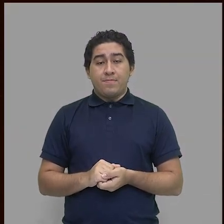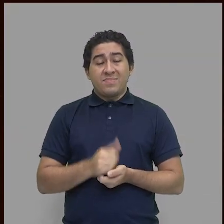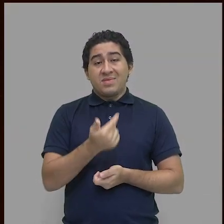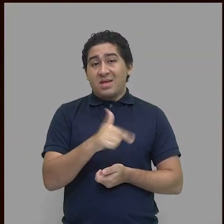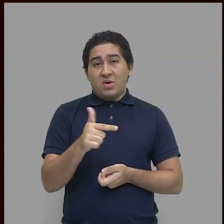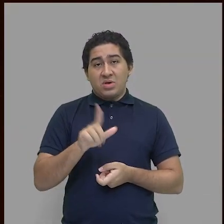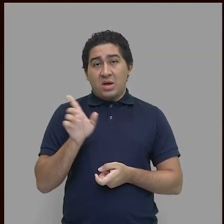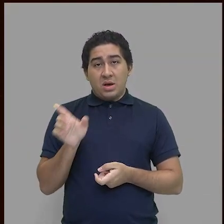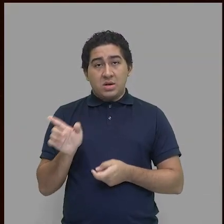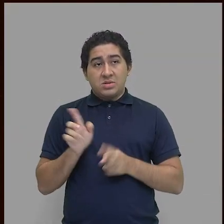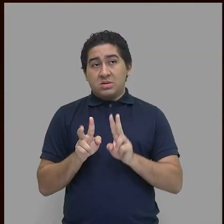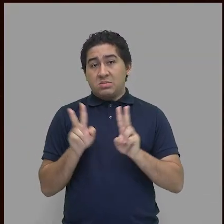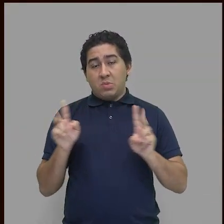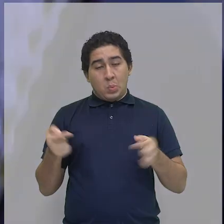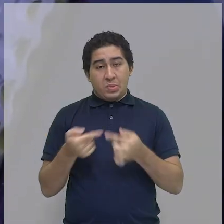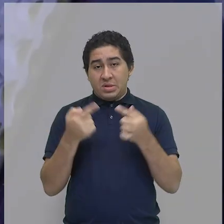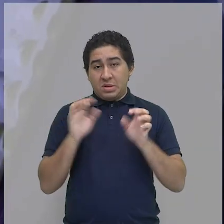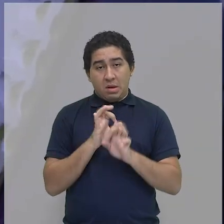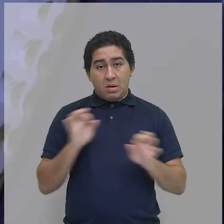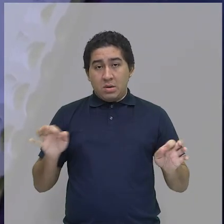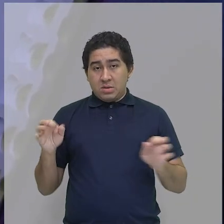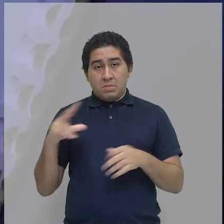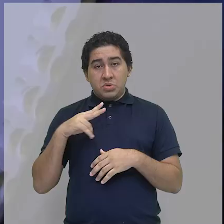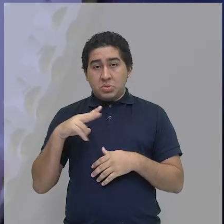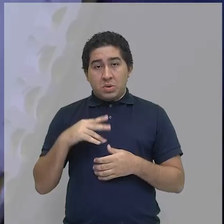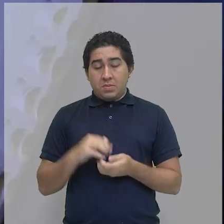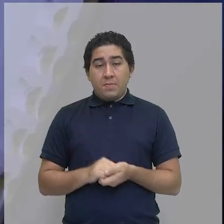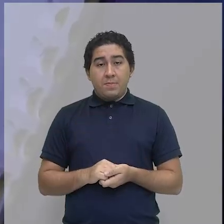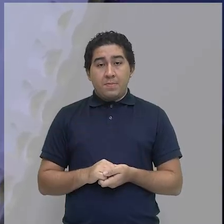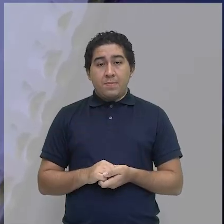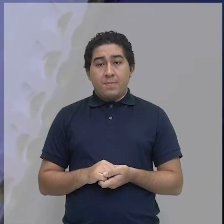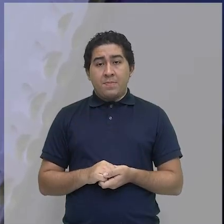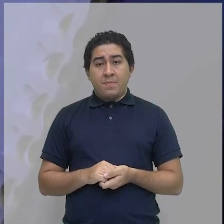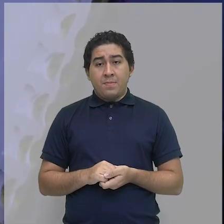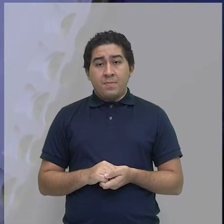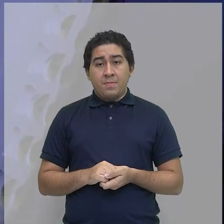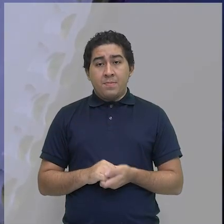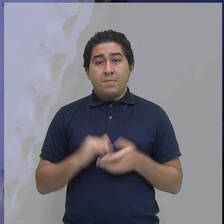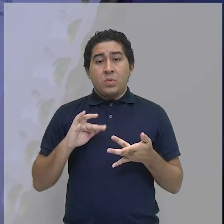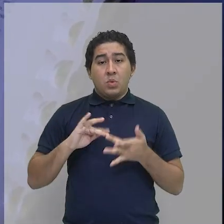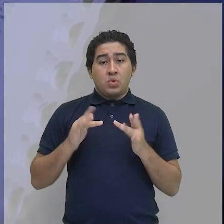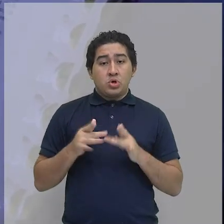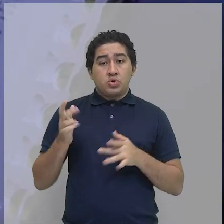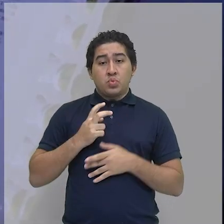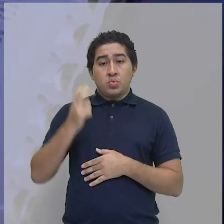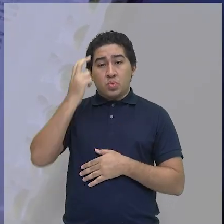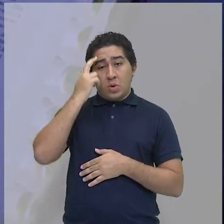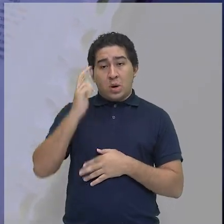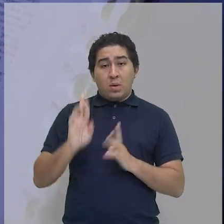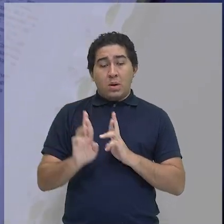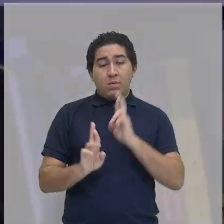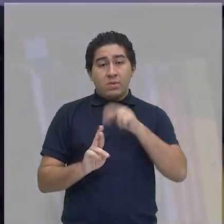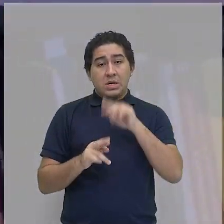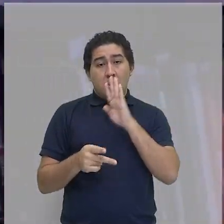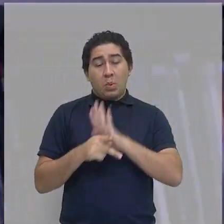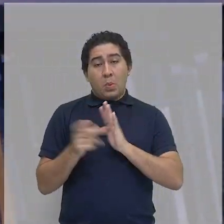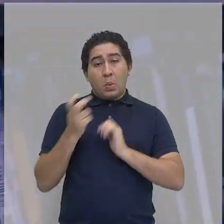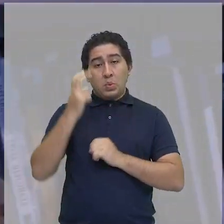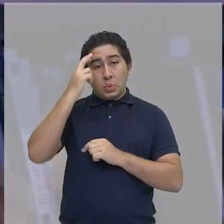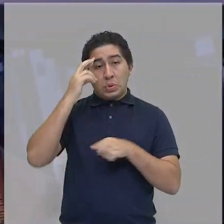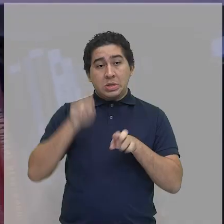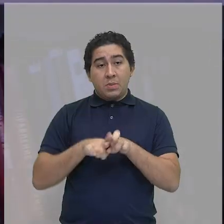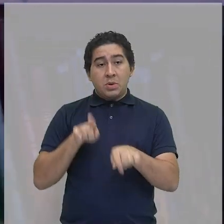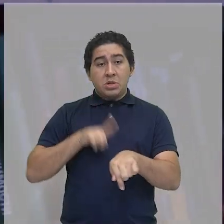têm essa visão aí da subjetividade. Contexto cultural reflete a cultura e o tempo em que